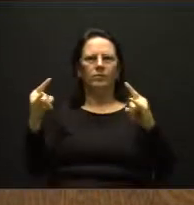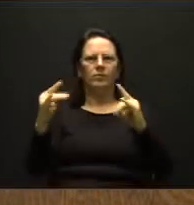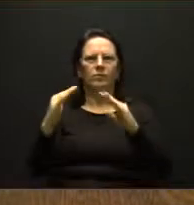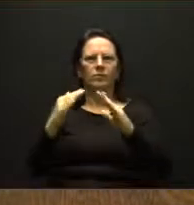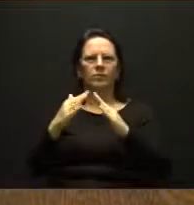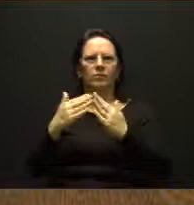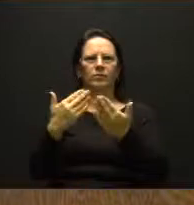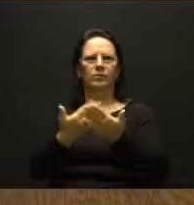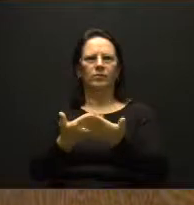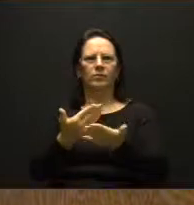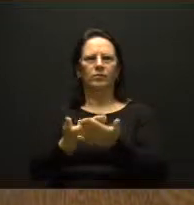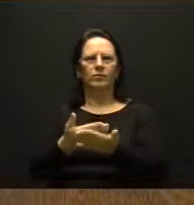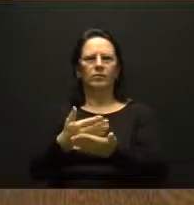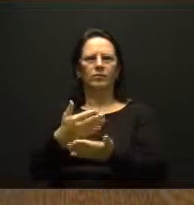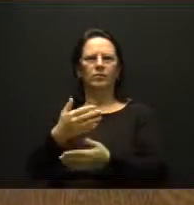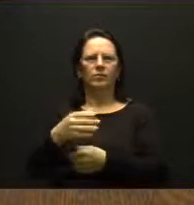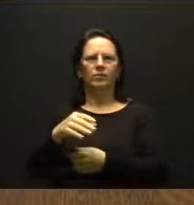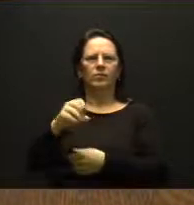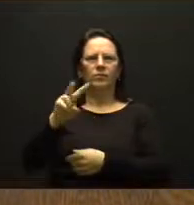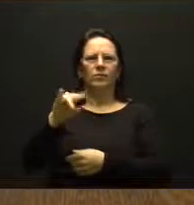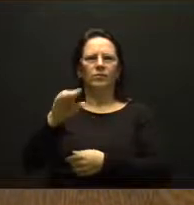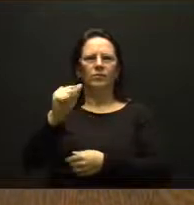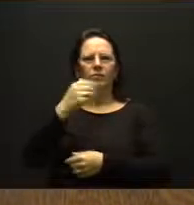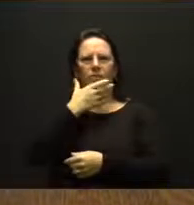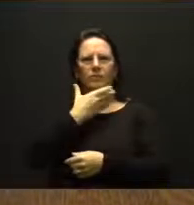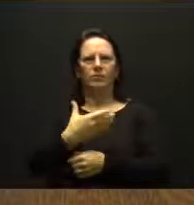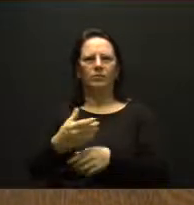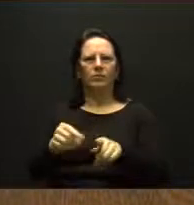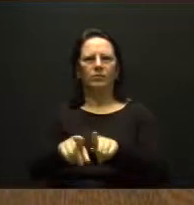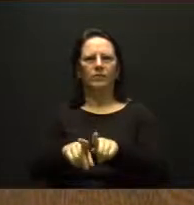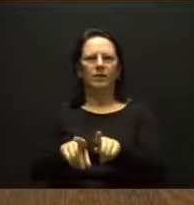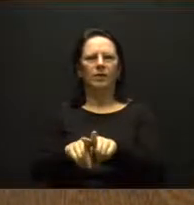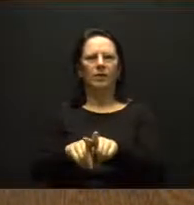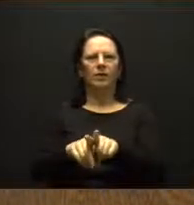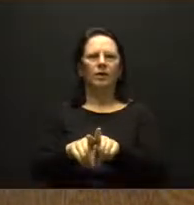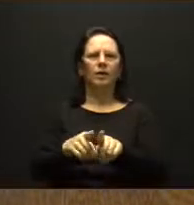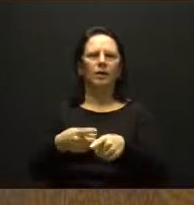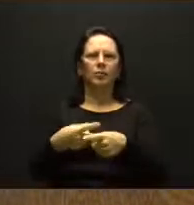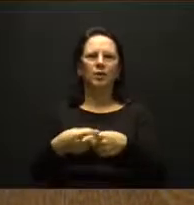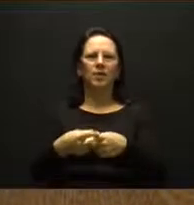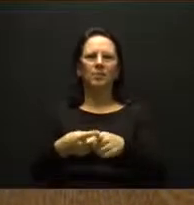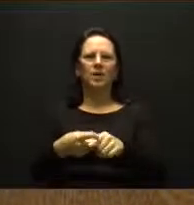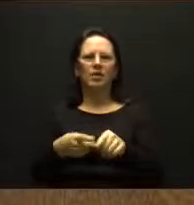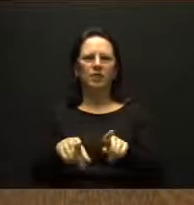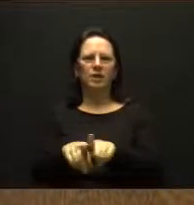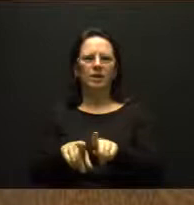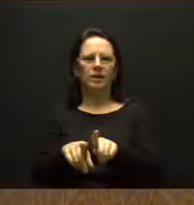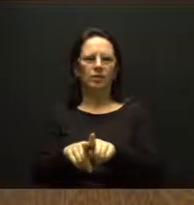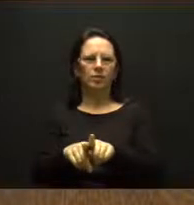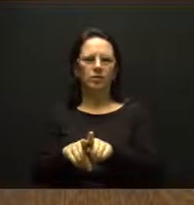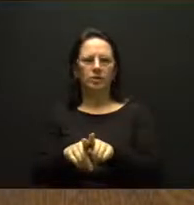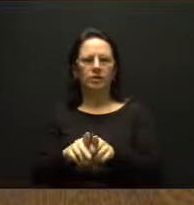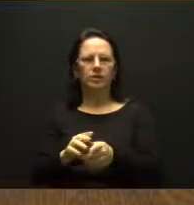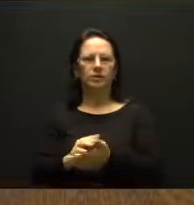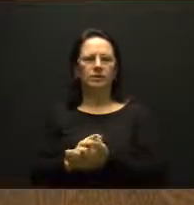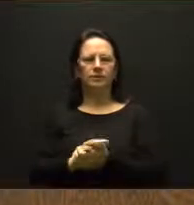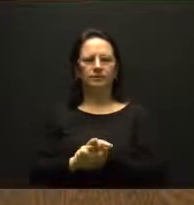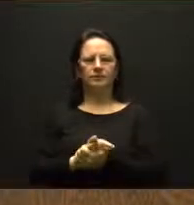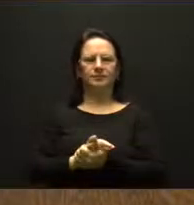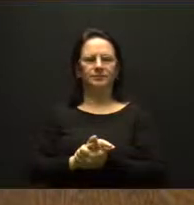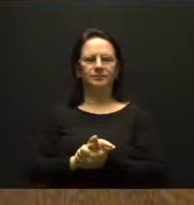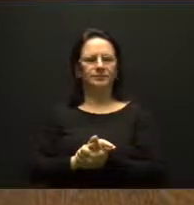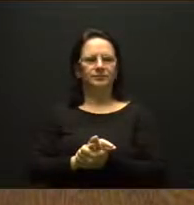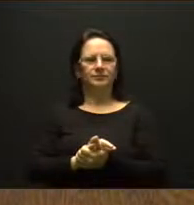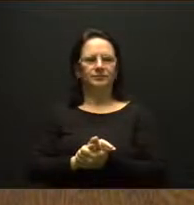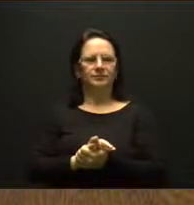salas de aula da unidade pedro 1º na vila natal encaminho se cansada de mata no alto do milhão pedro 1º natal caminho